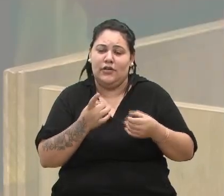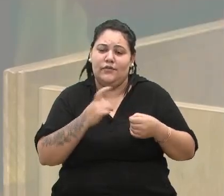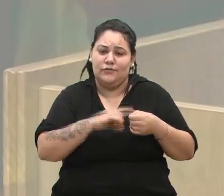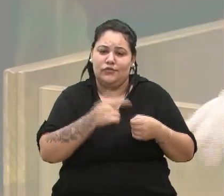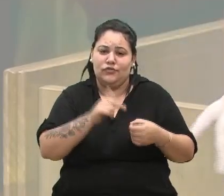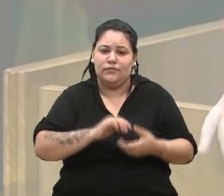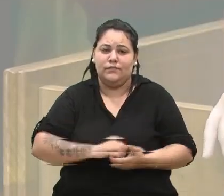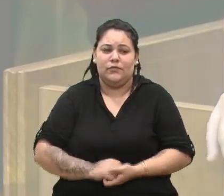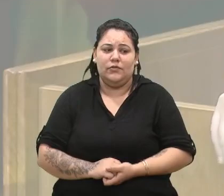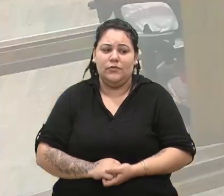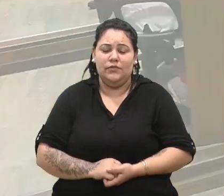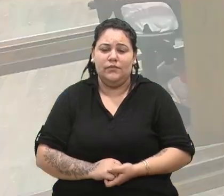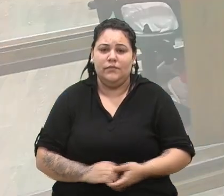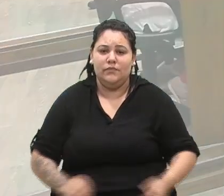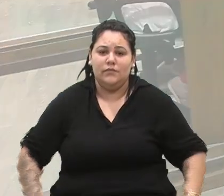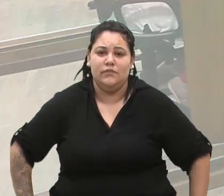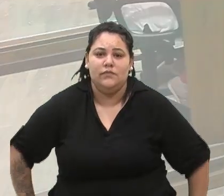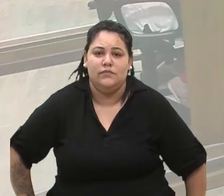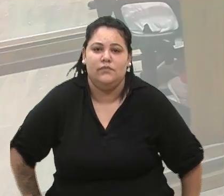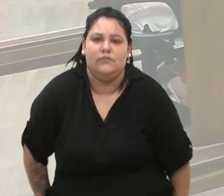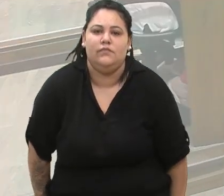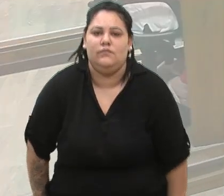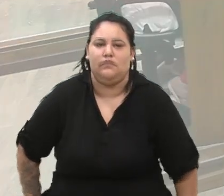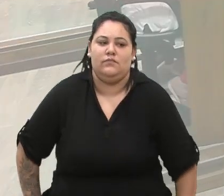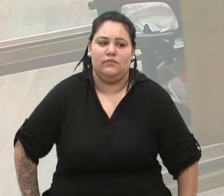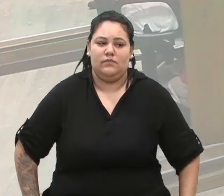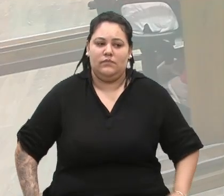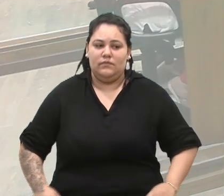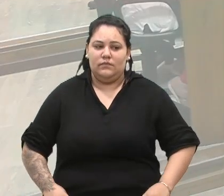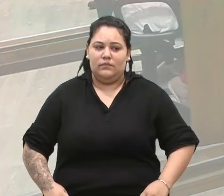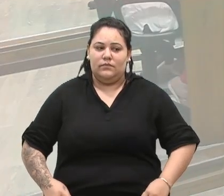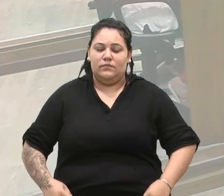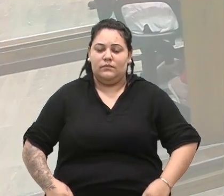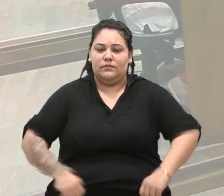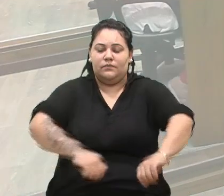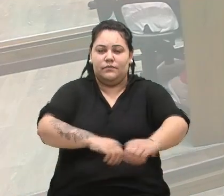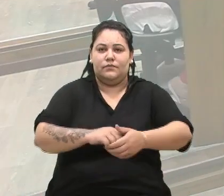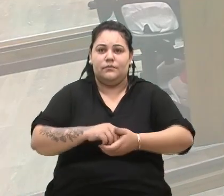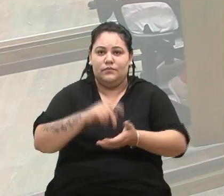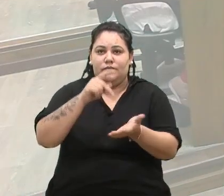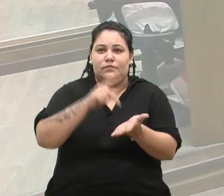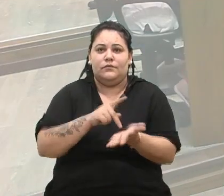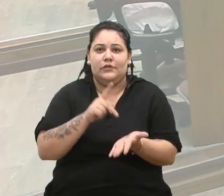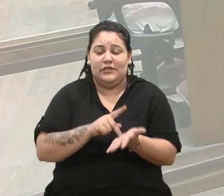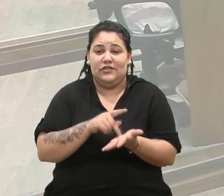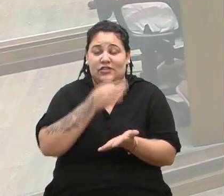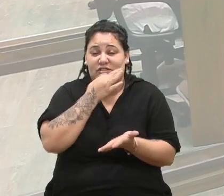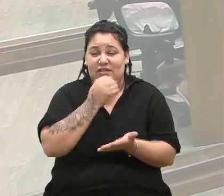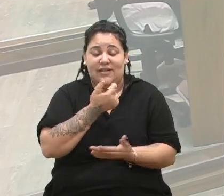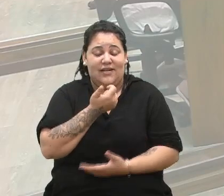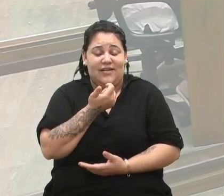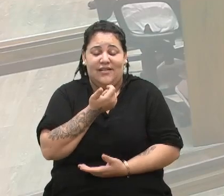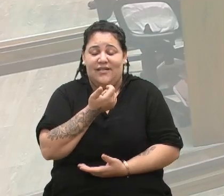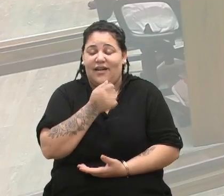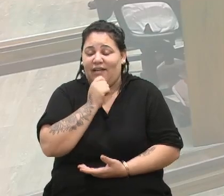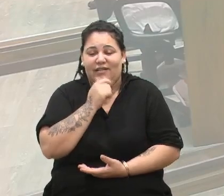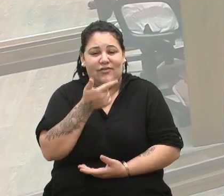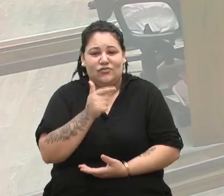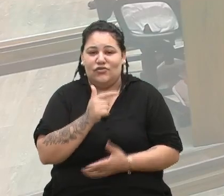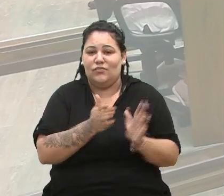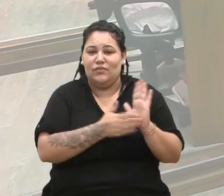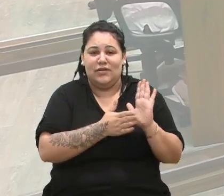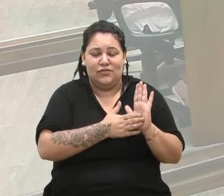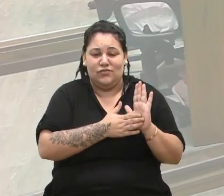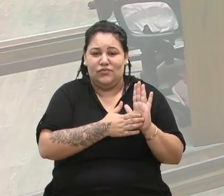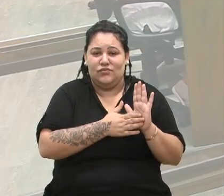Isso é a parte, vereador. Para corroborar com o senhor, vereador, de fato, Caxias, nós não tínhamos um plano de mobilidade dado passado tantos